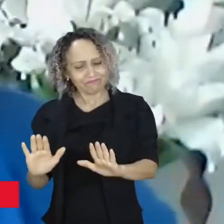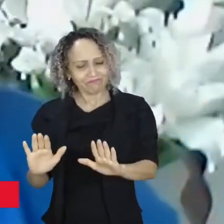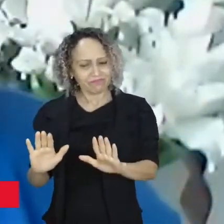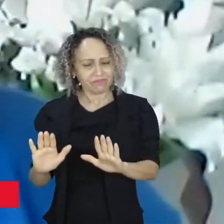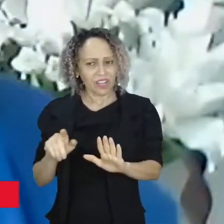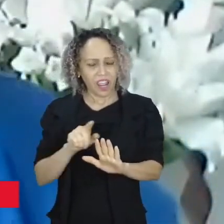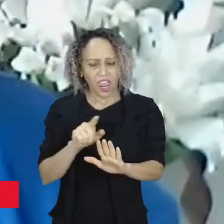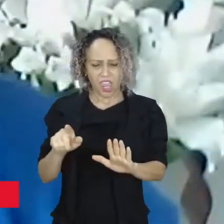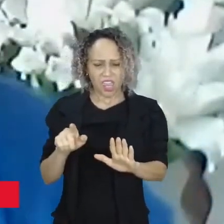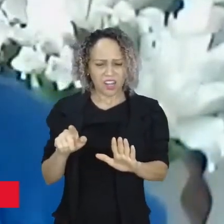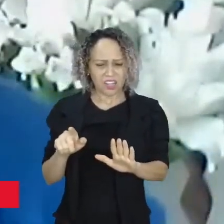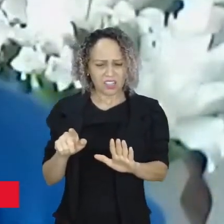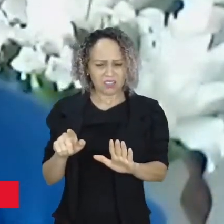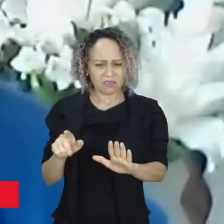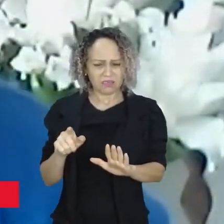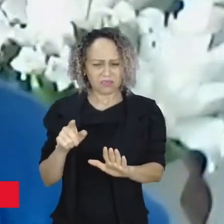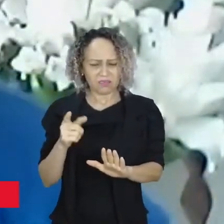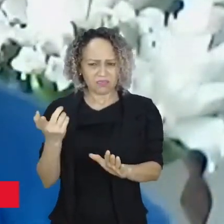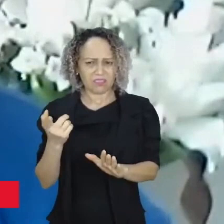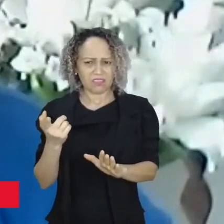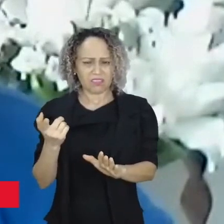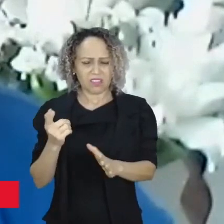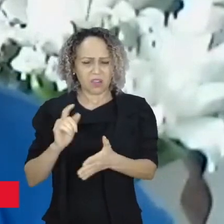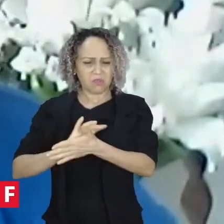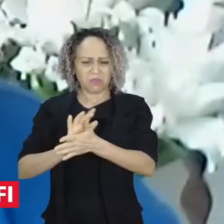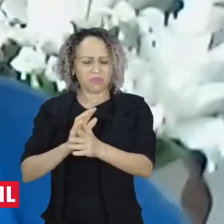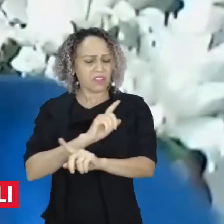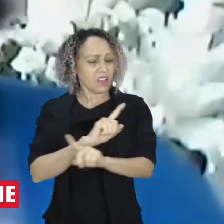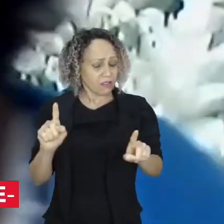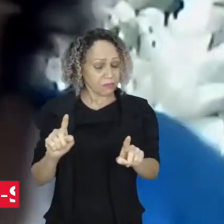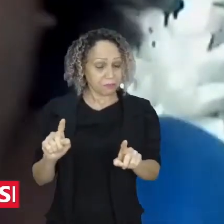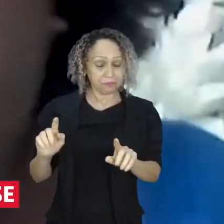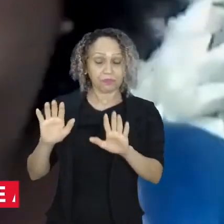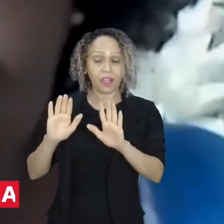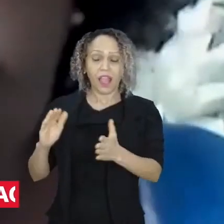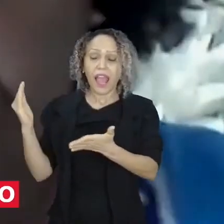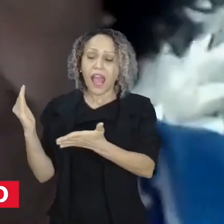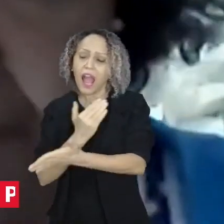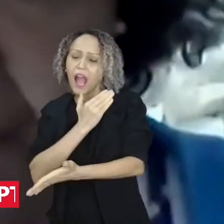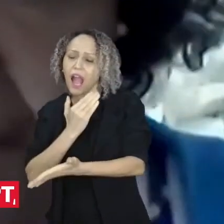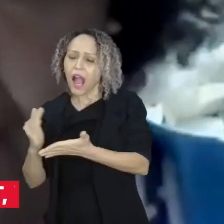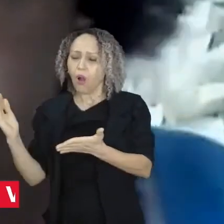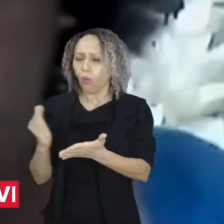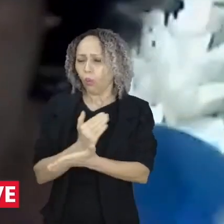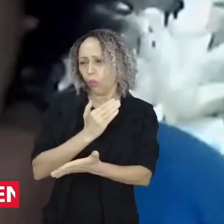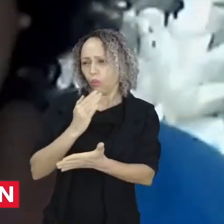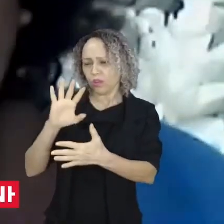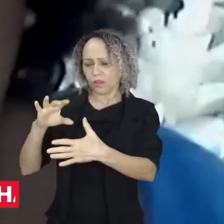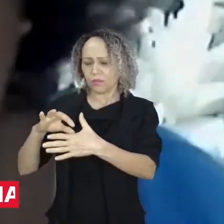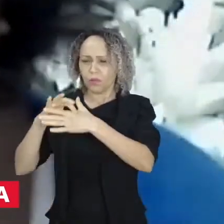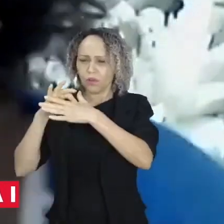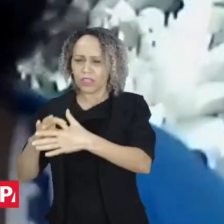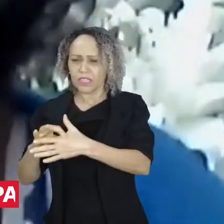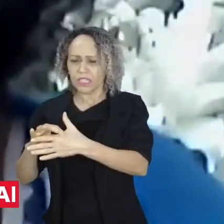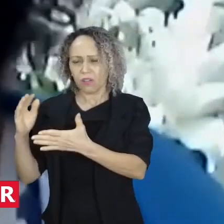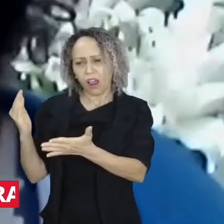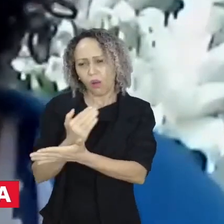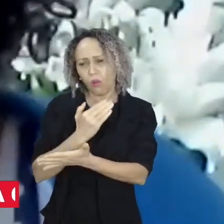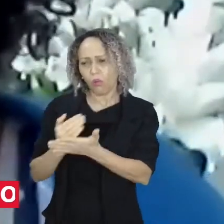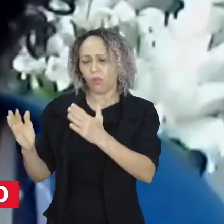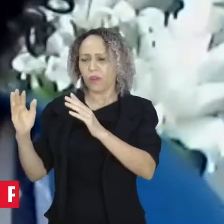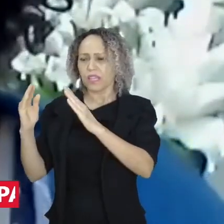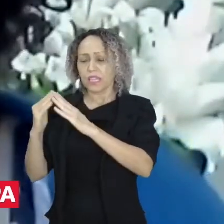Primeiro, nós temos que desconstruir essas coisas de que evangélico não vota no PT, que evangélico